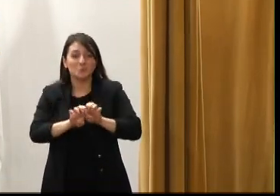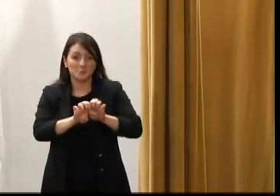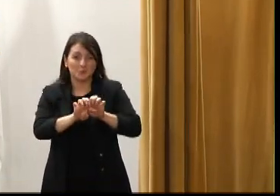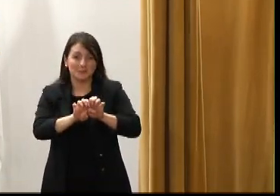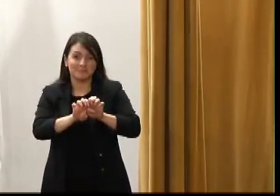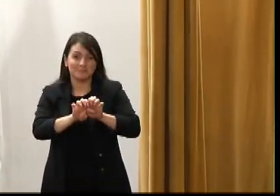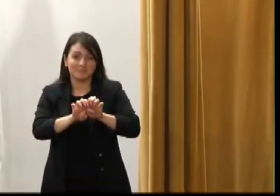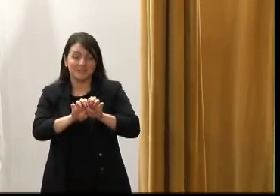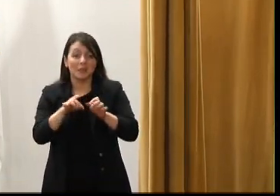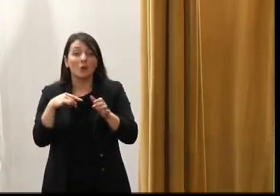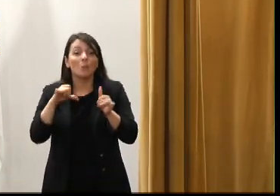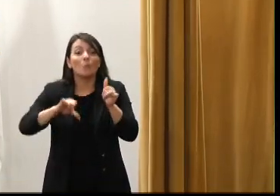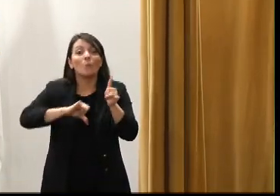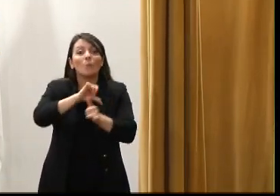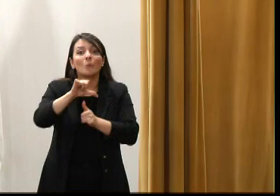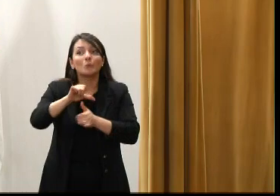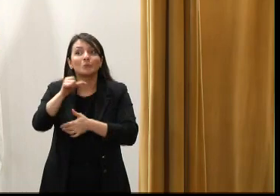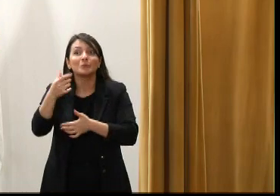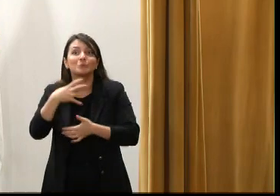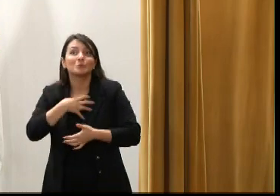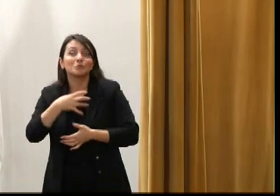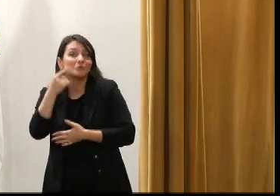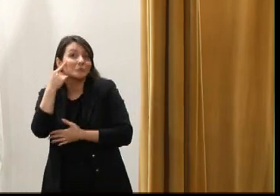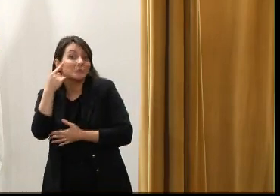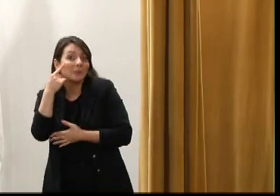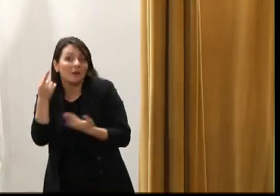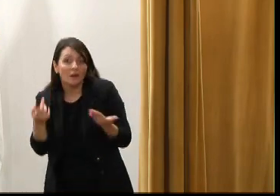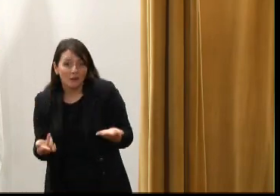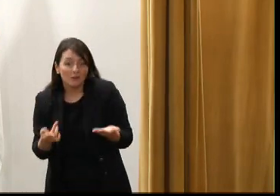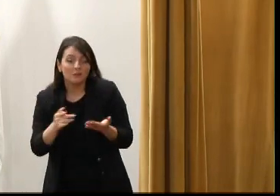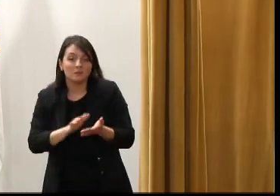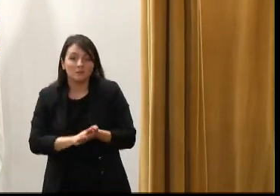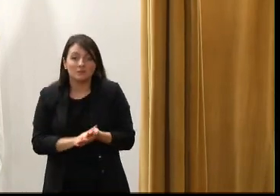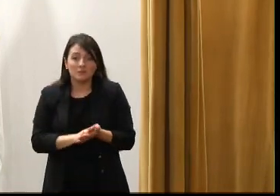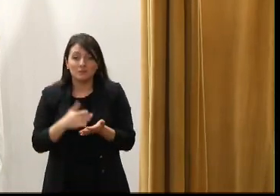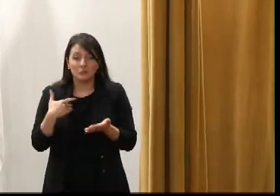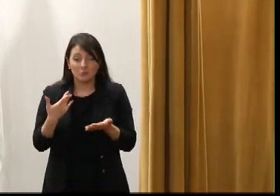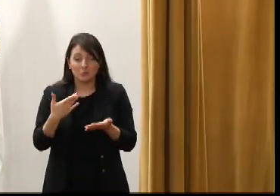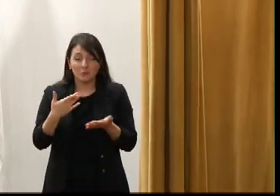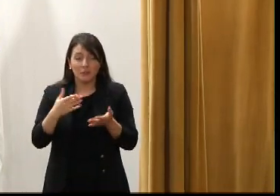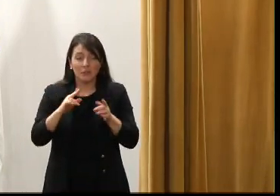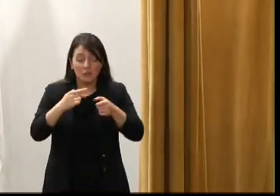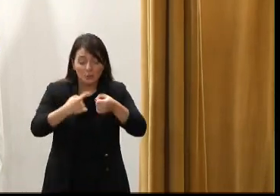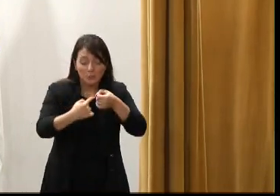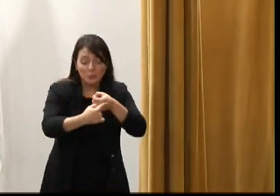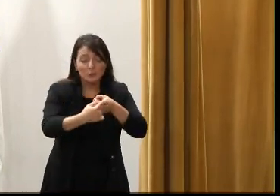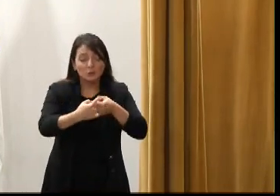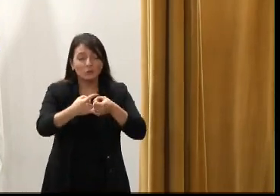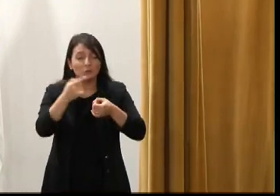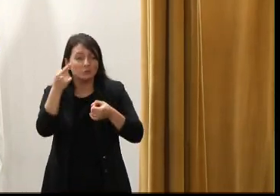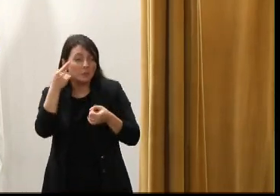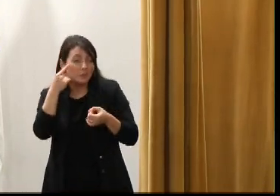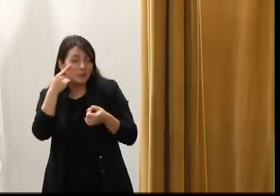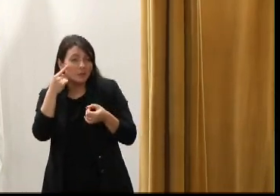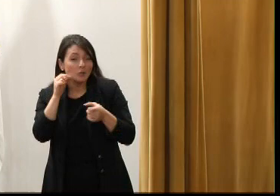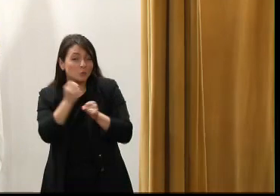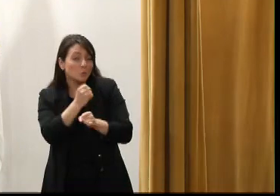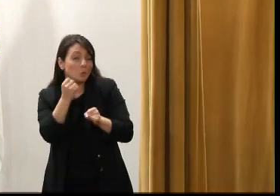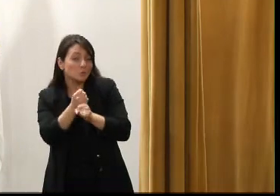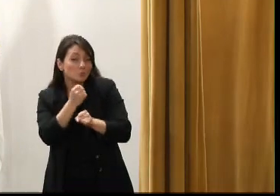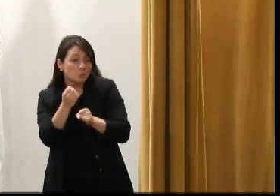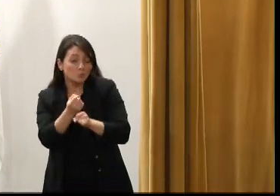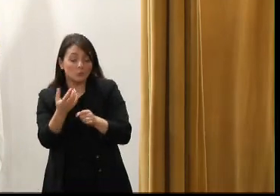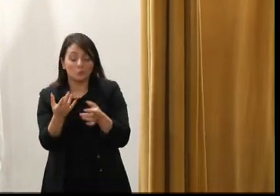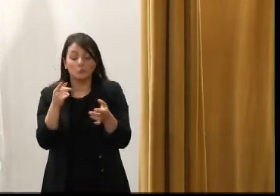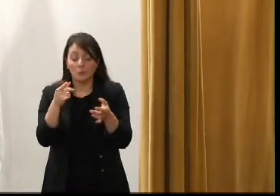ela muda a sua forma de ser pensada. O urbanismo sempre foi construído e pensado modernamente como, de um